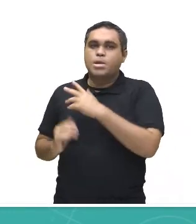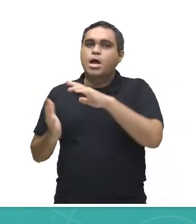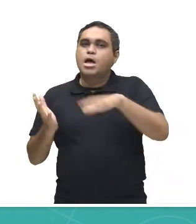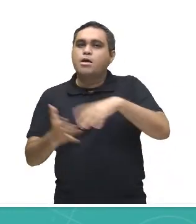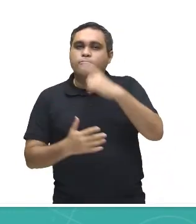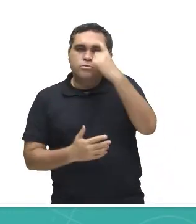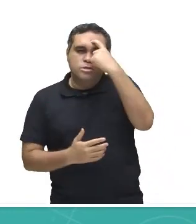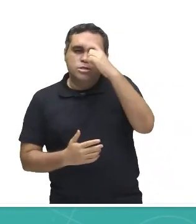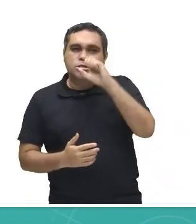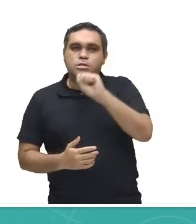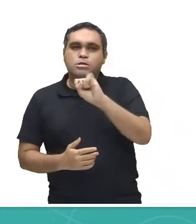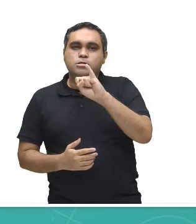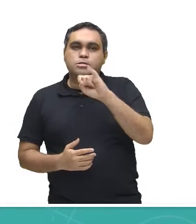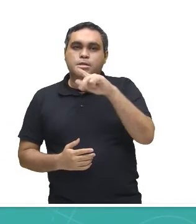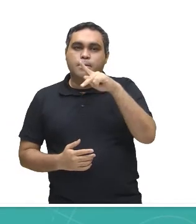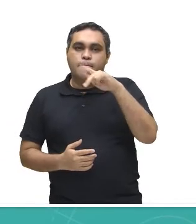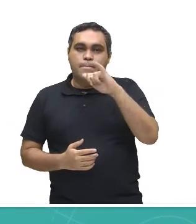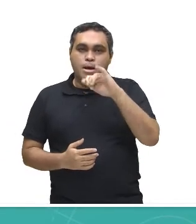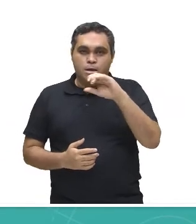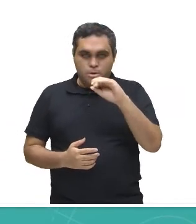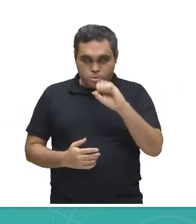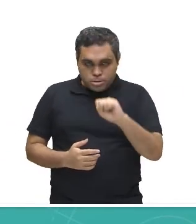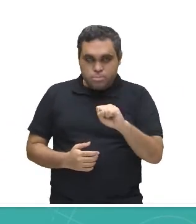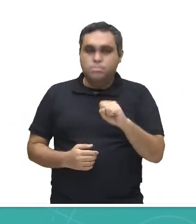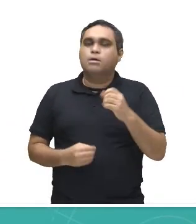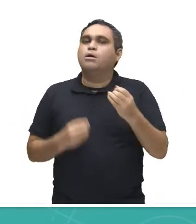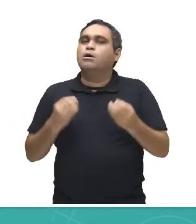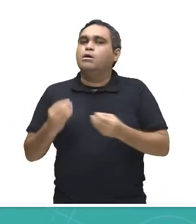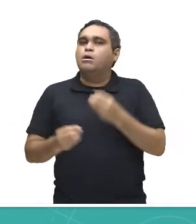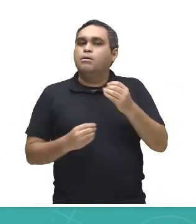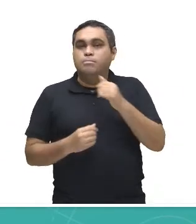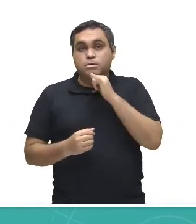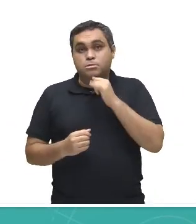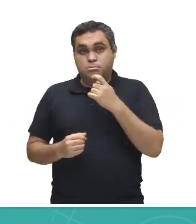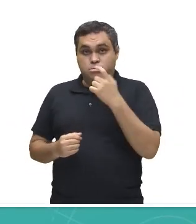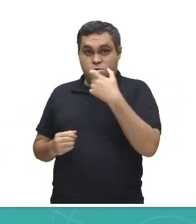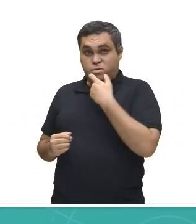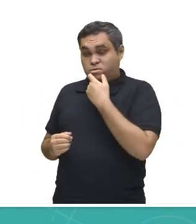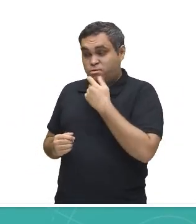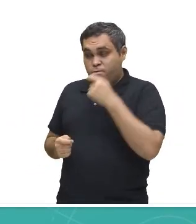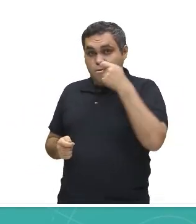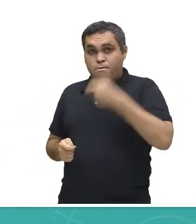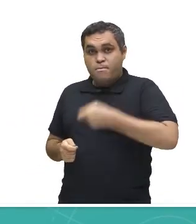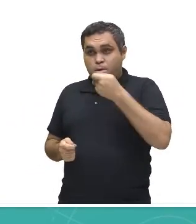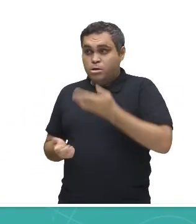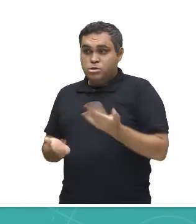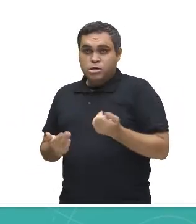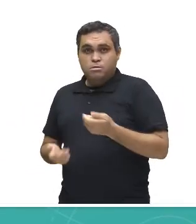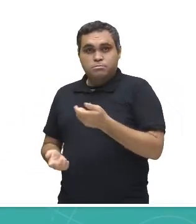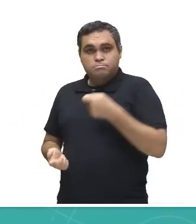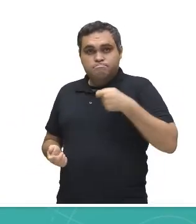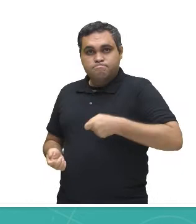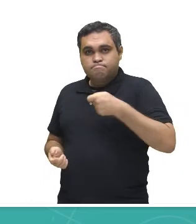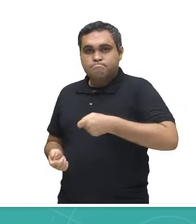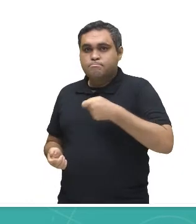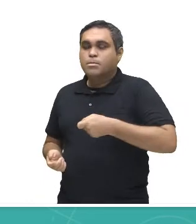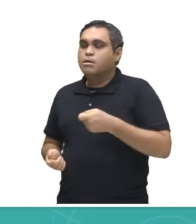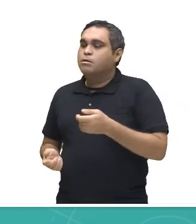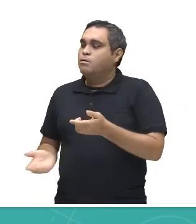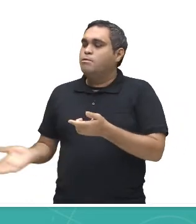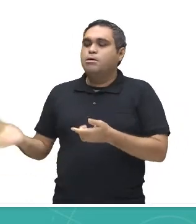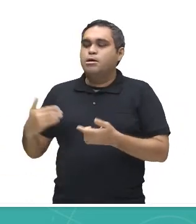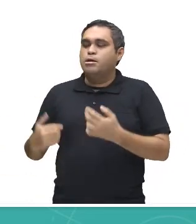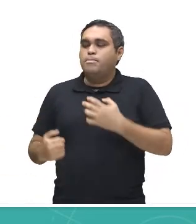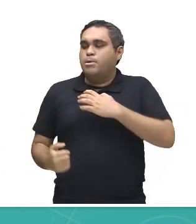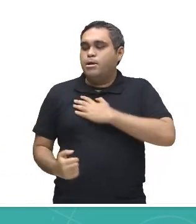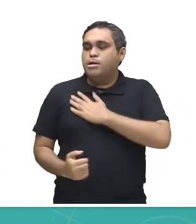causas dessa Revolta dos Cipais? Os britânicos eles vão obrigar os jovens indianos a participarem do exército da Companhia